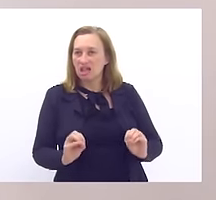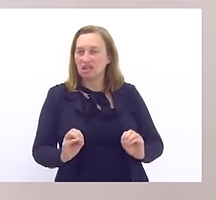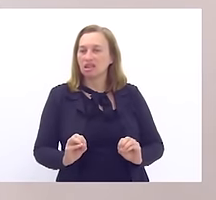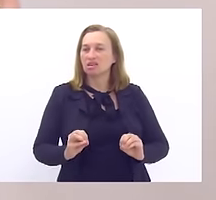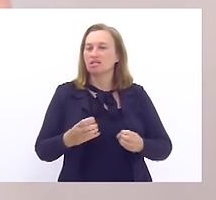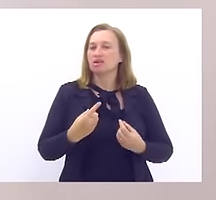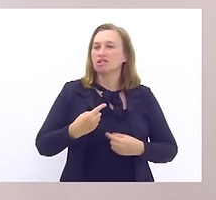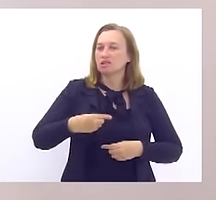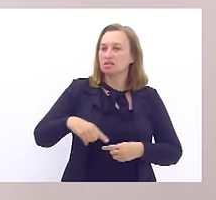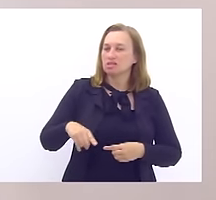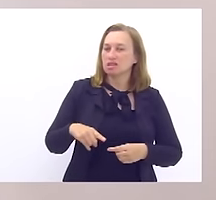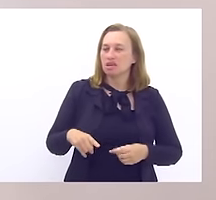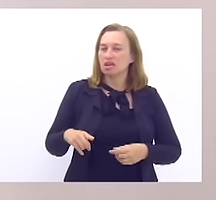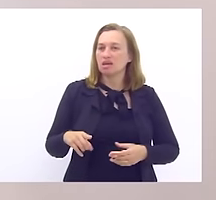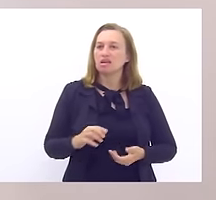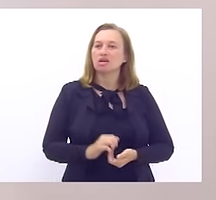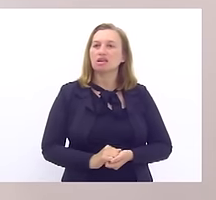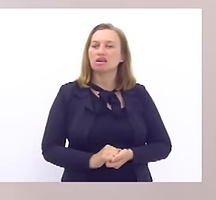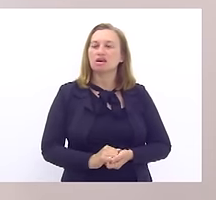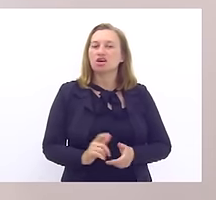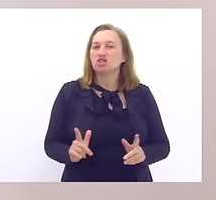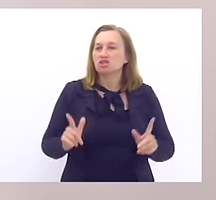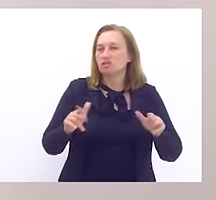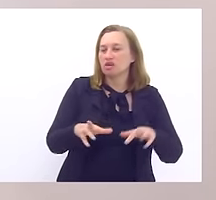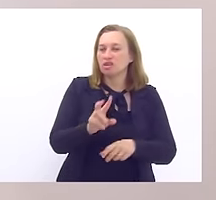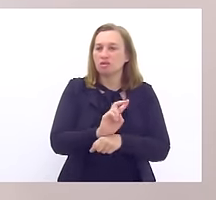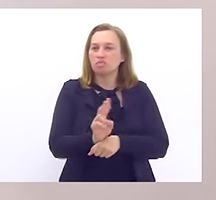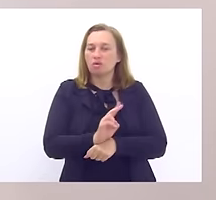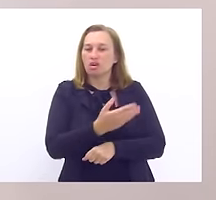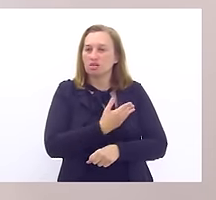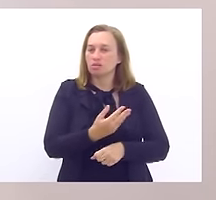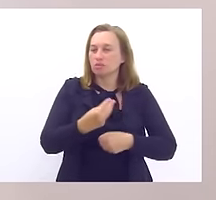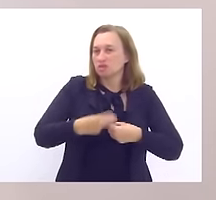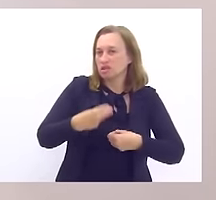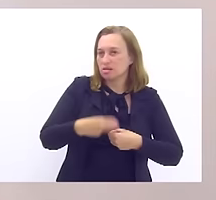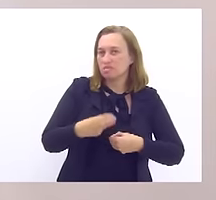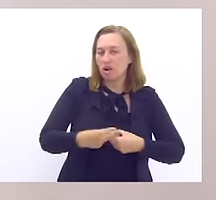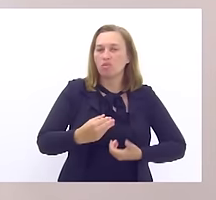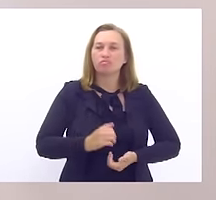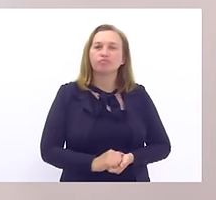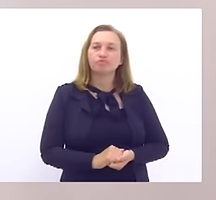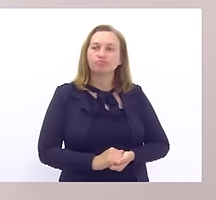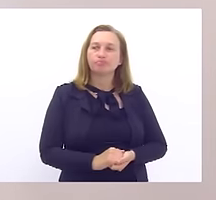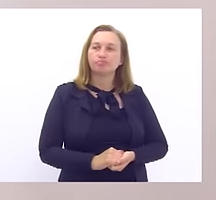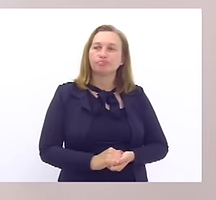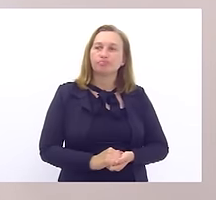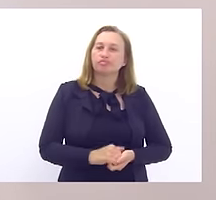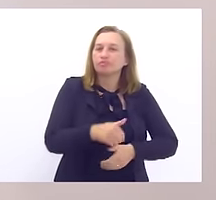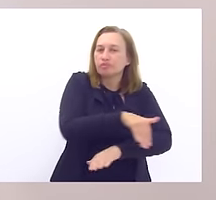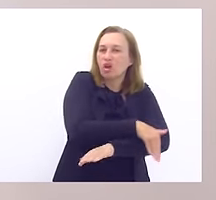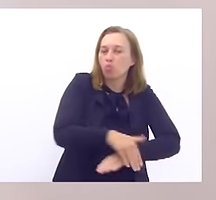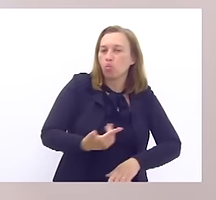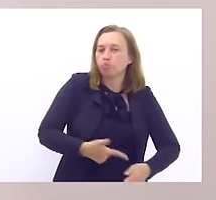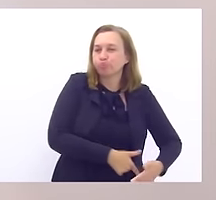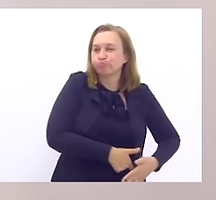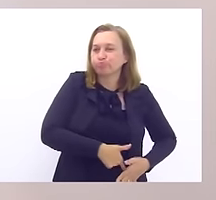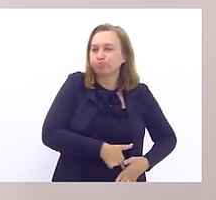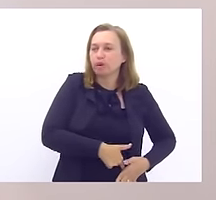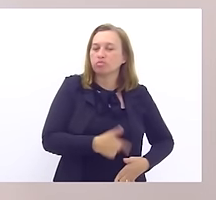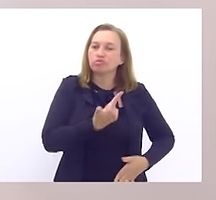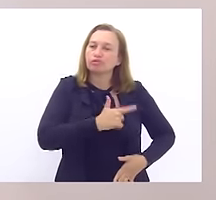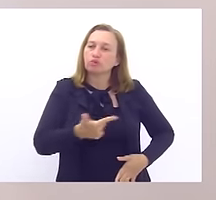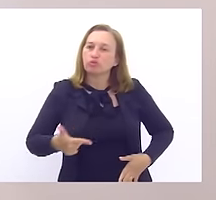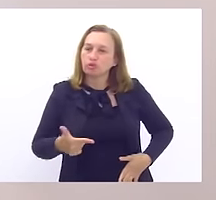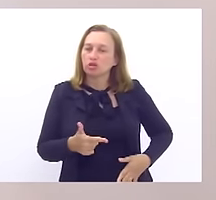do guarda municipal que tá lá bancando uma escala desleal e exposto na rua sem arma por